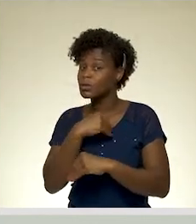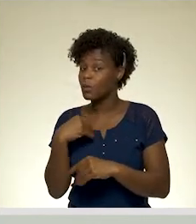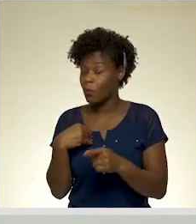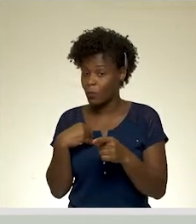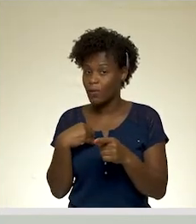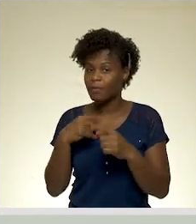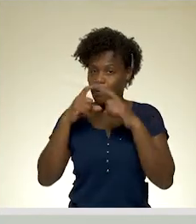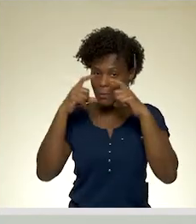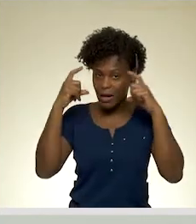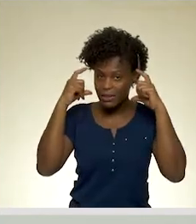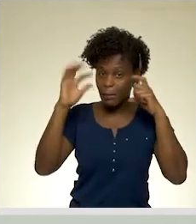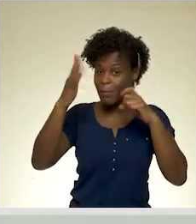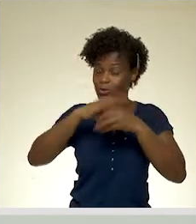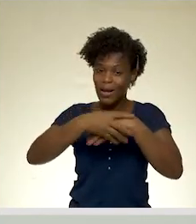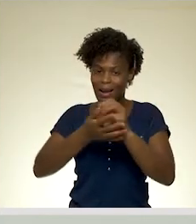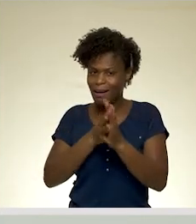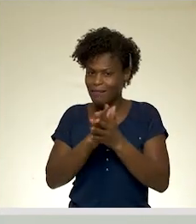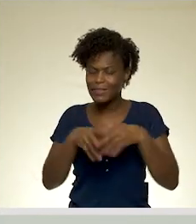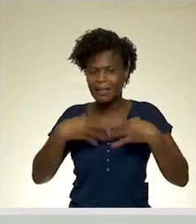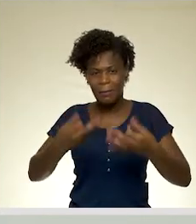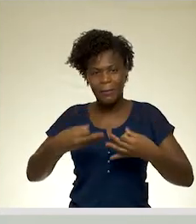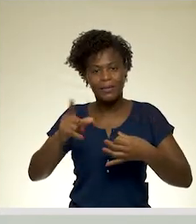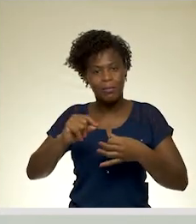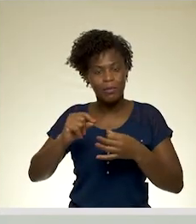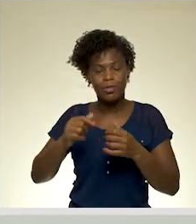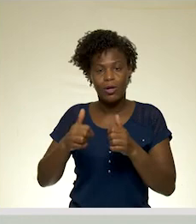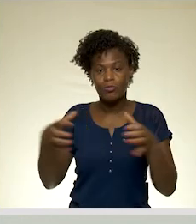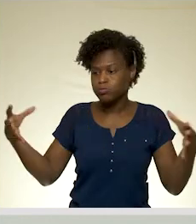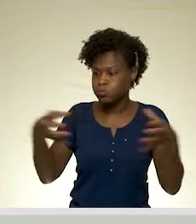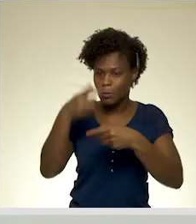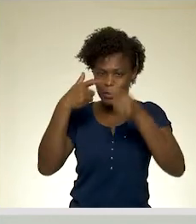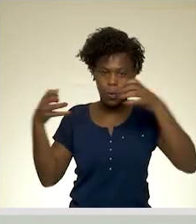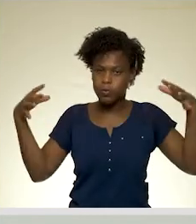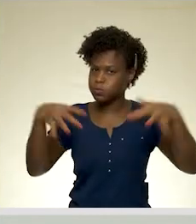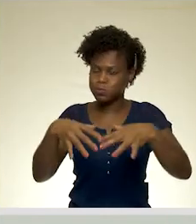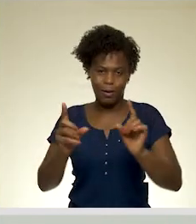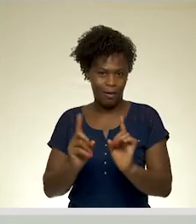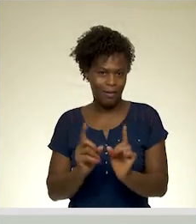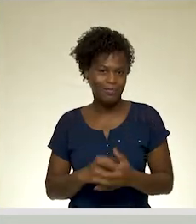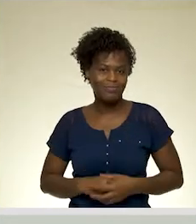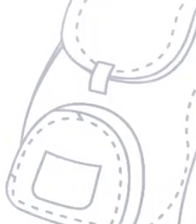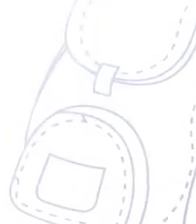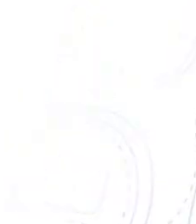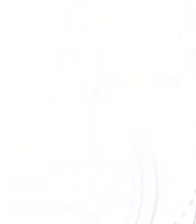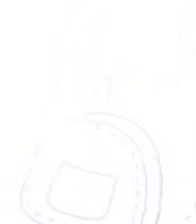sanitários, usar as máscaras, lavar as mãos e evitar aglomeração das pessoas.